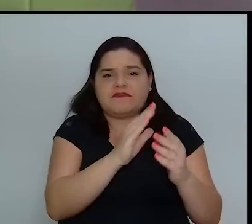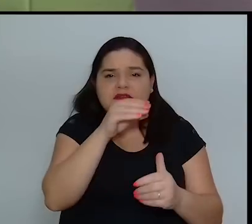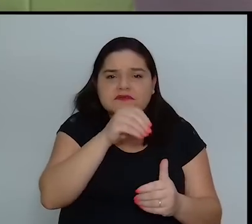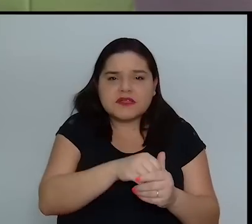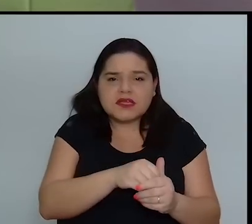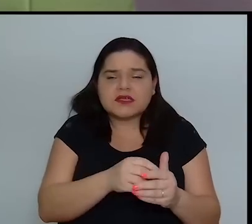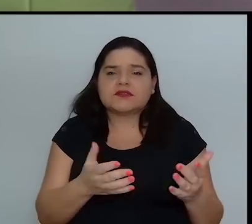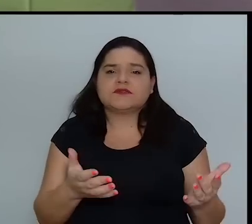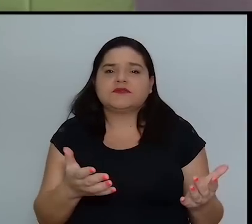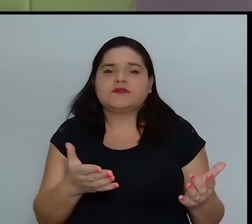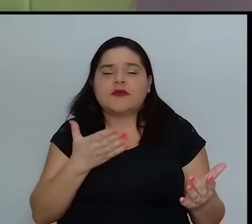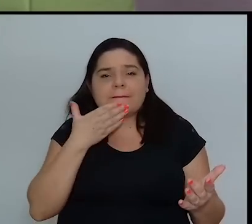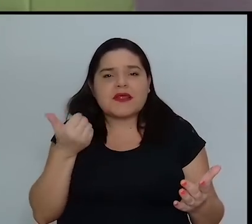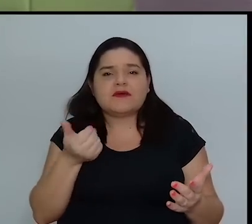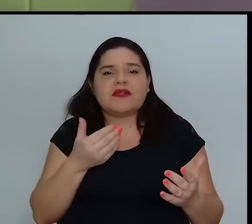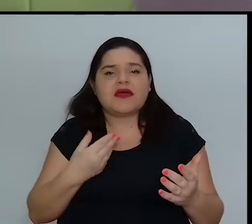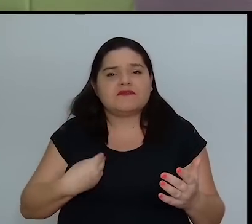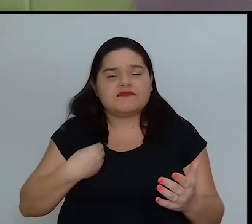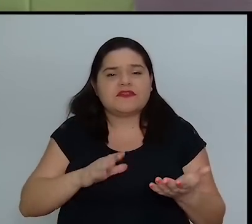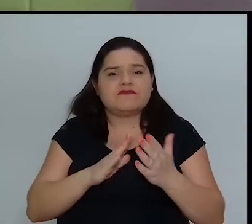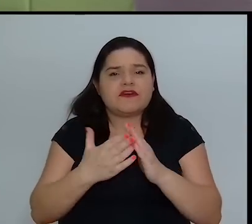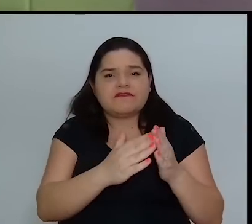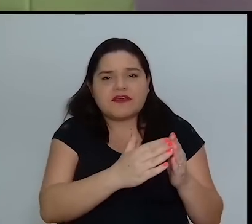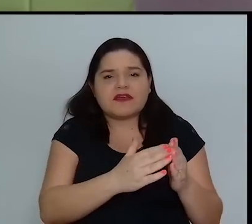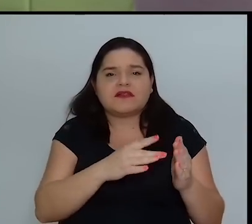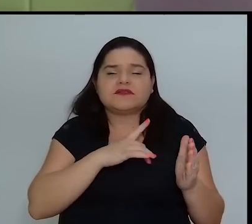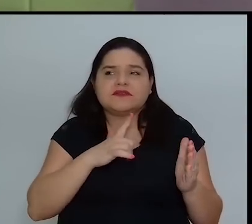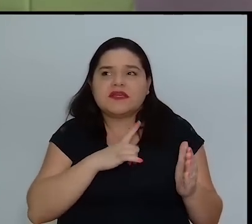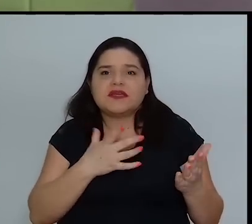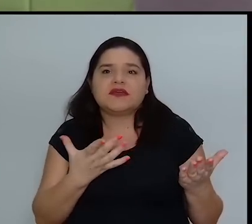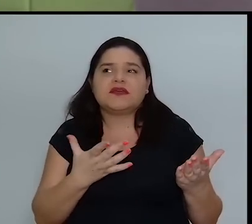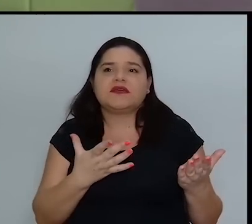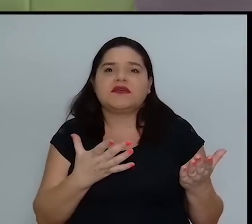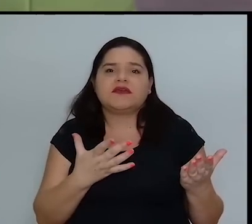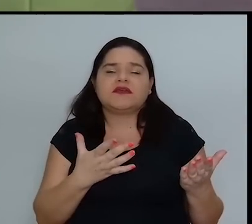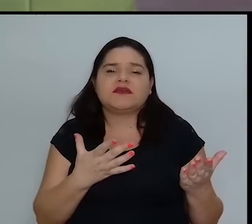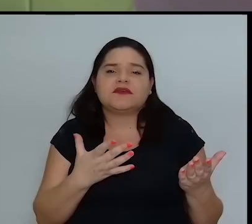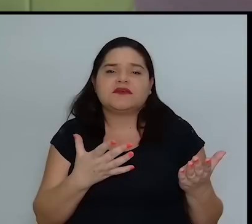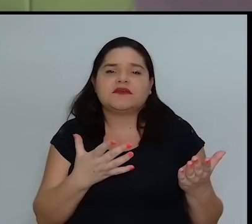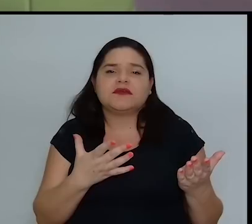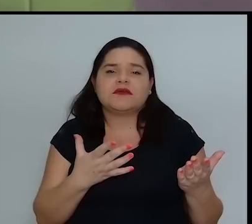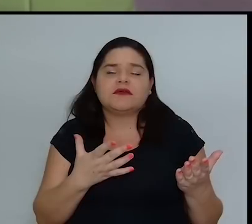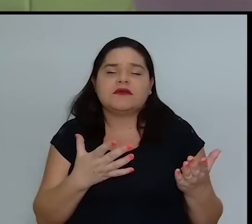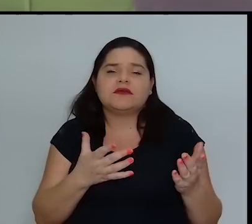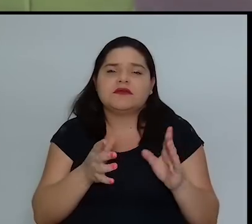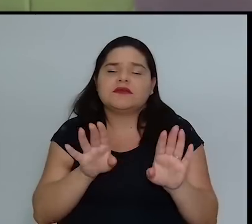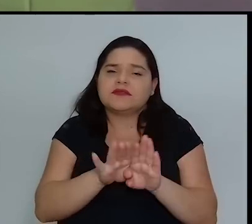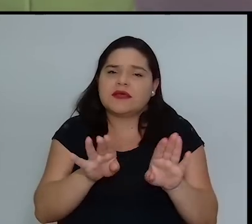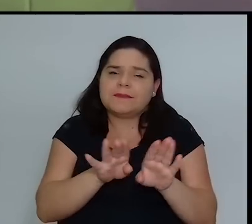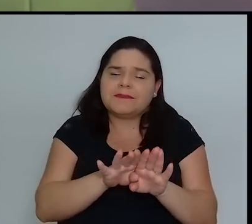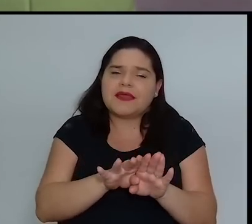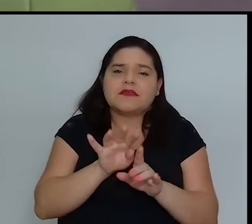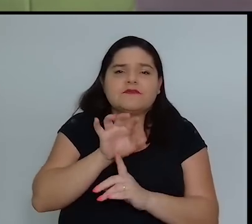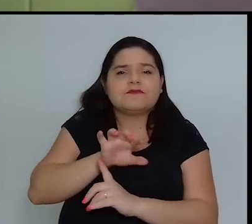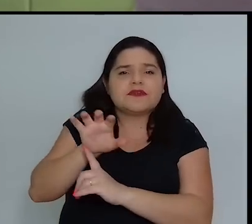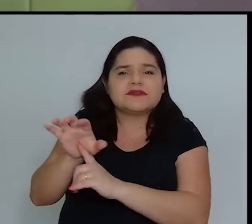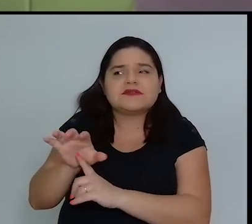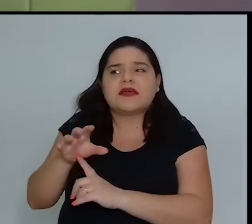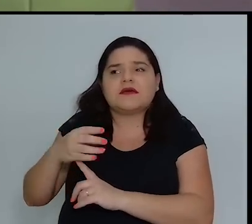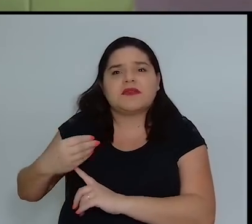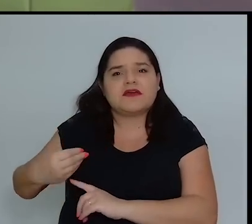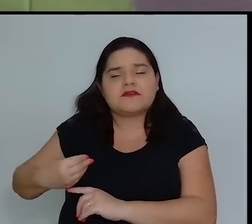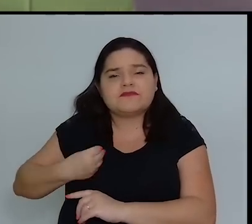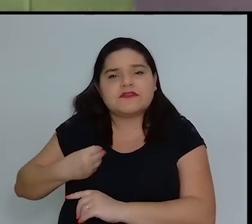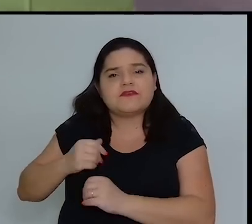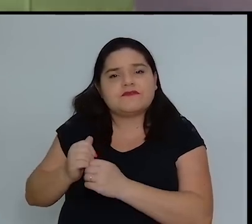ao melhorar a vida da favela tem um desdobramento para quem mora fora da Favela Também seja de segurança seja de